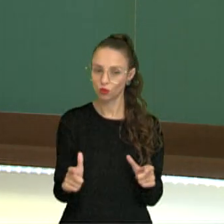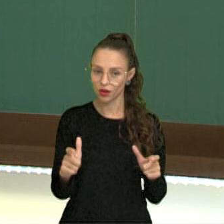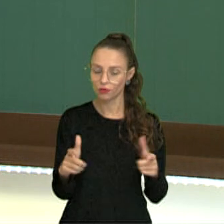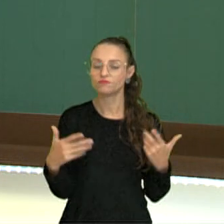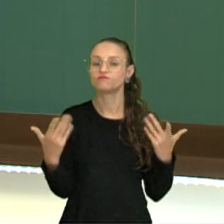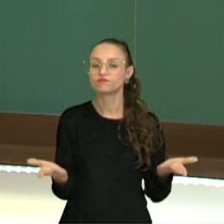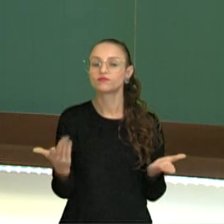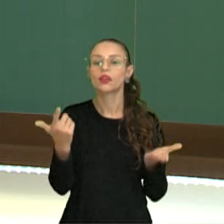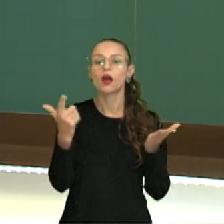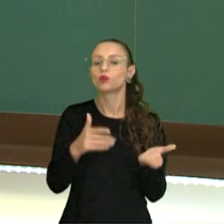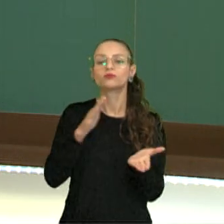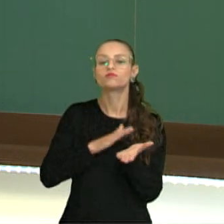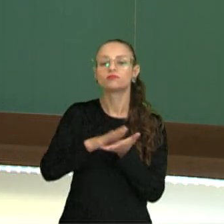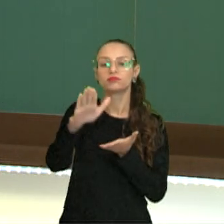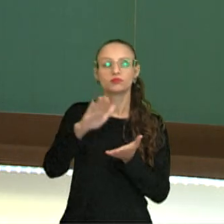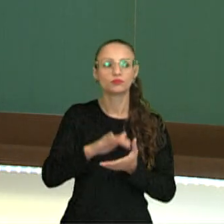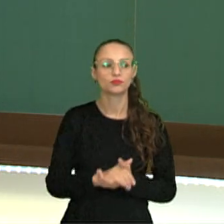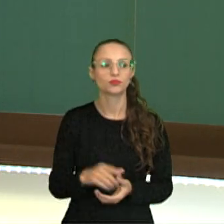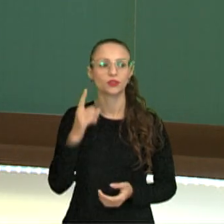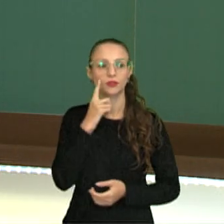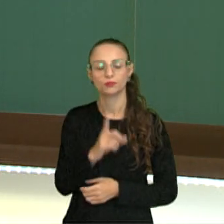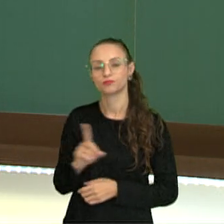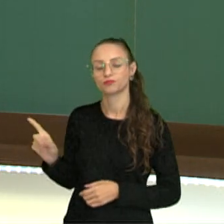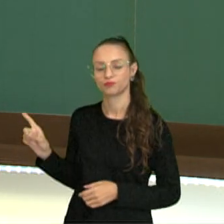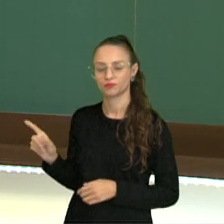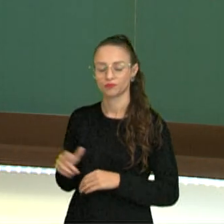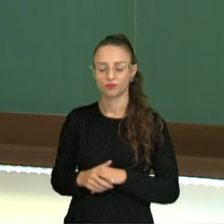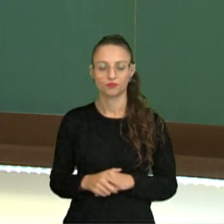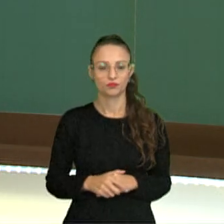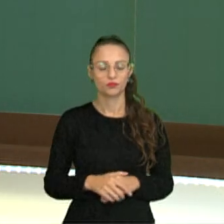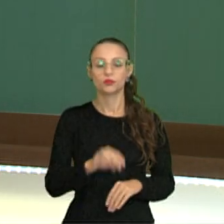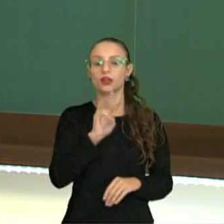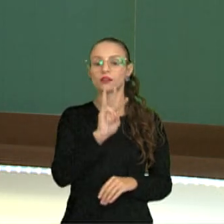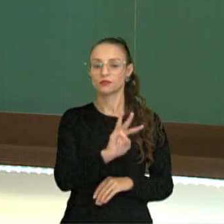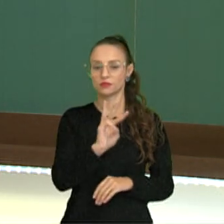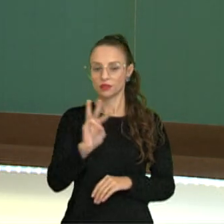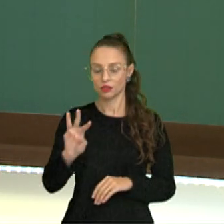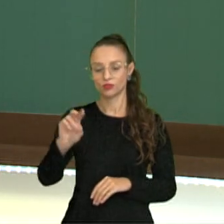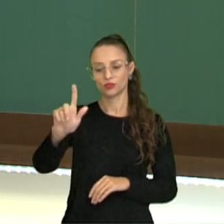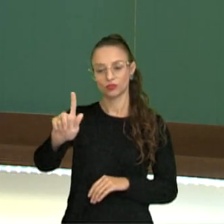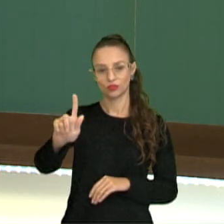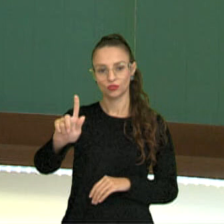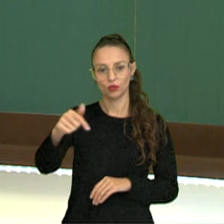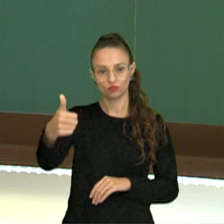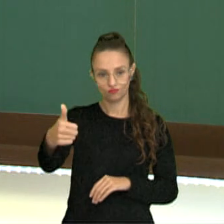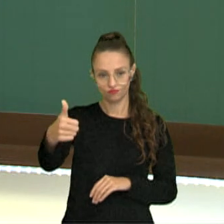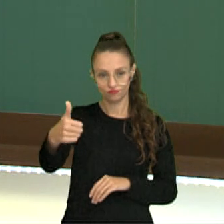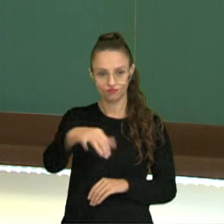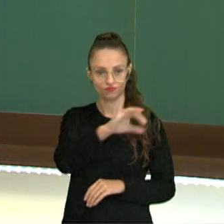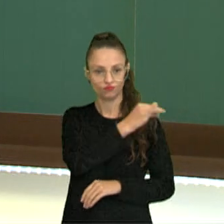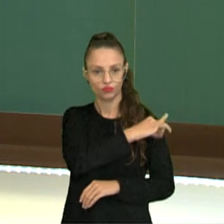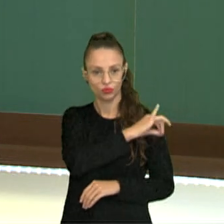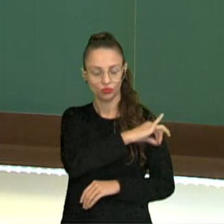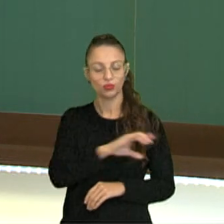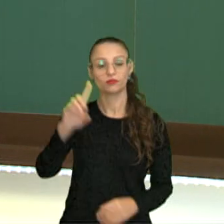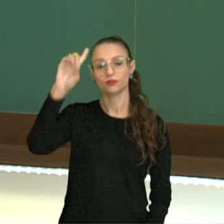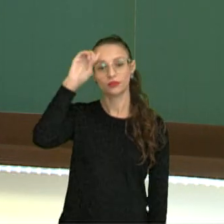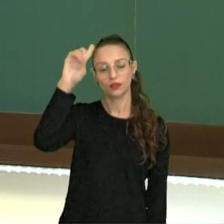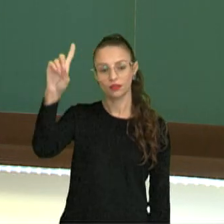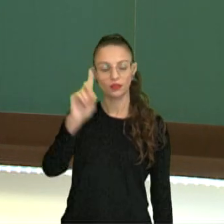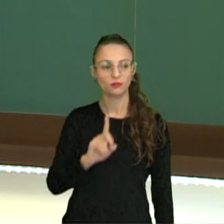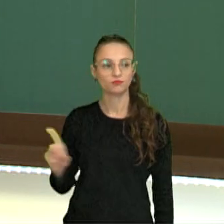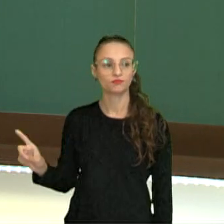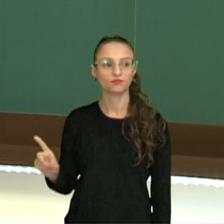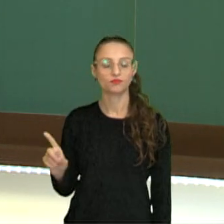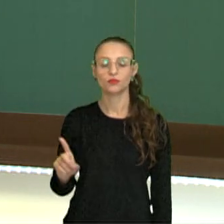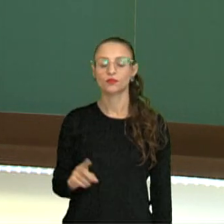foi publicado, né, o suporte de publicação, foi num site, né, G1 Rio de Janeiro, a data, né,